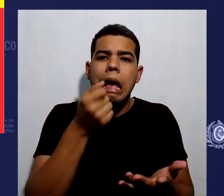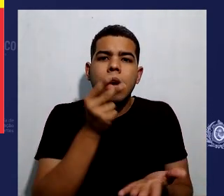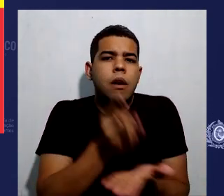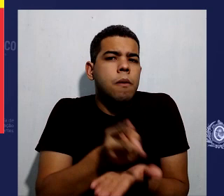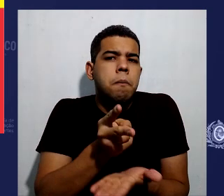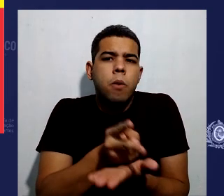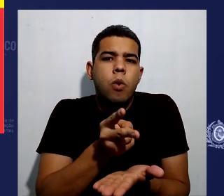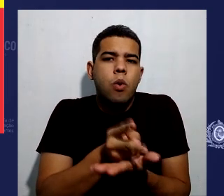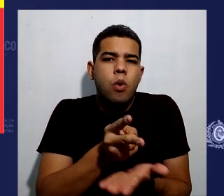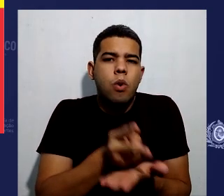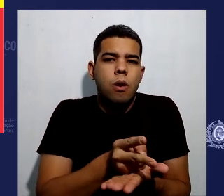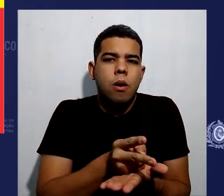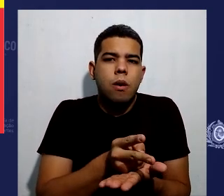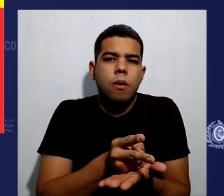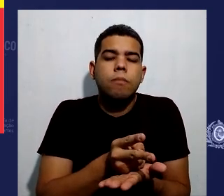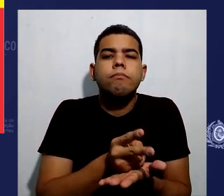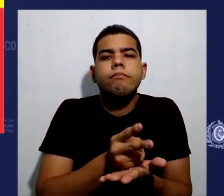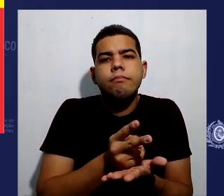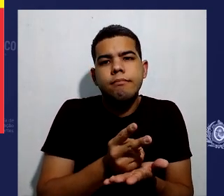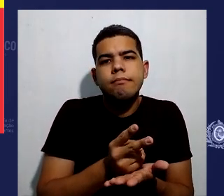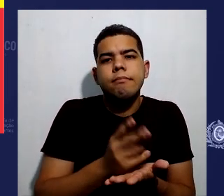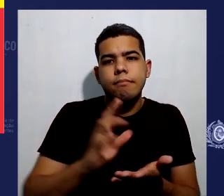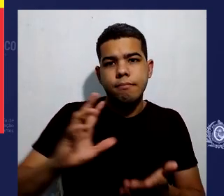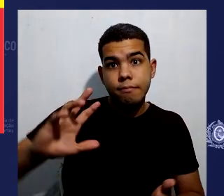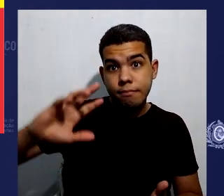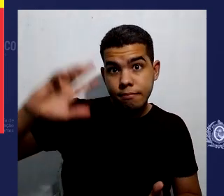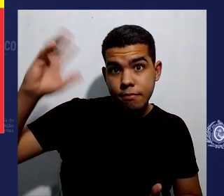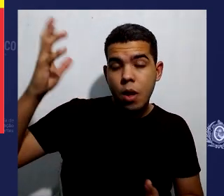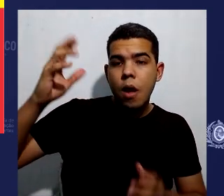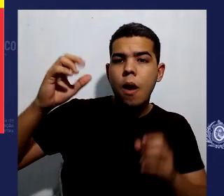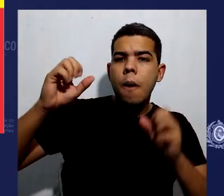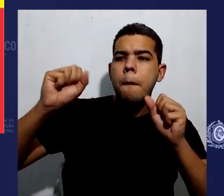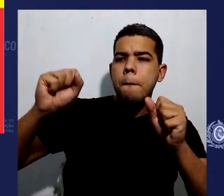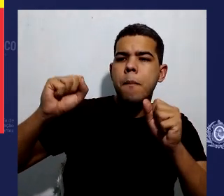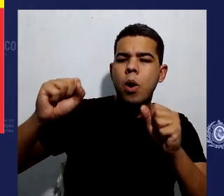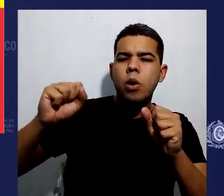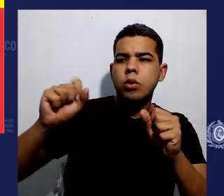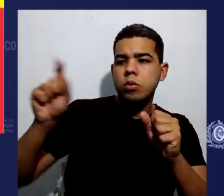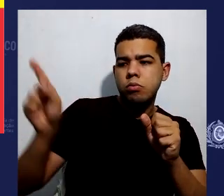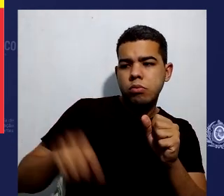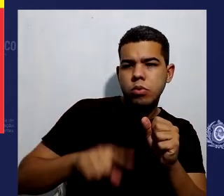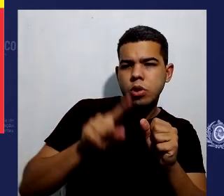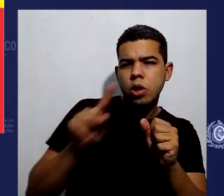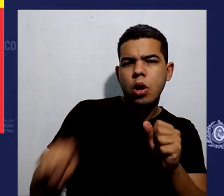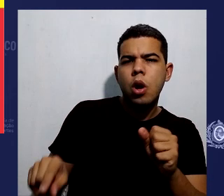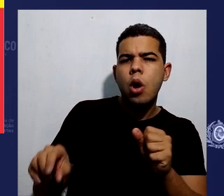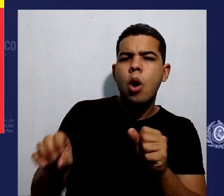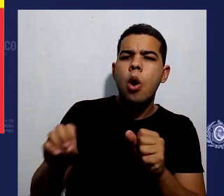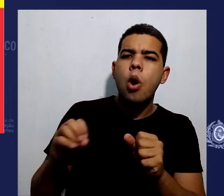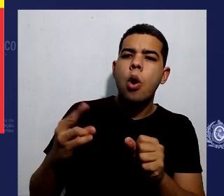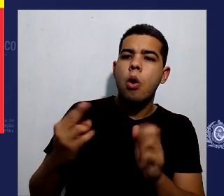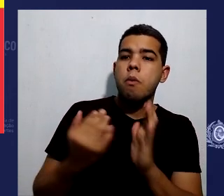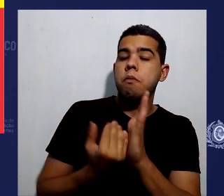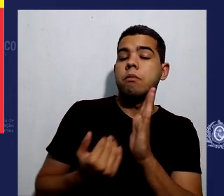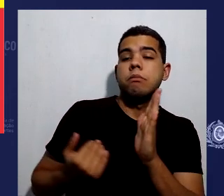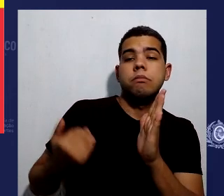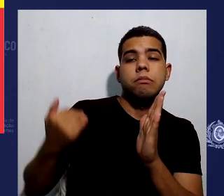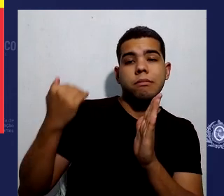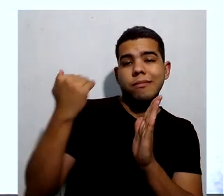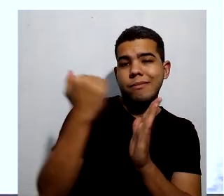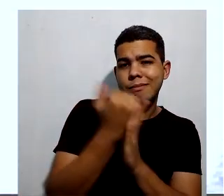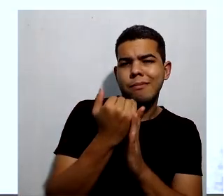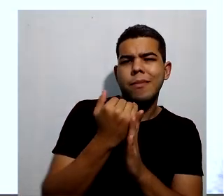Então, neste caso, um pode anular ou potencializar os efeitos dos